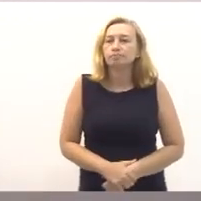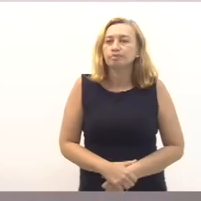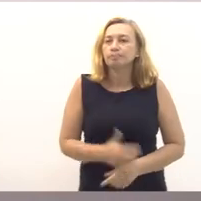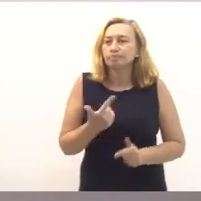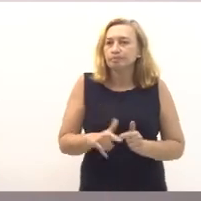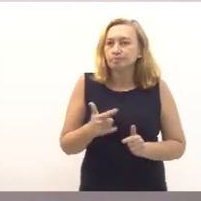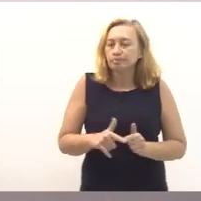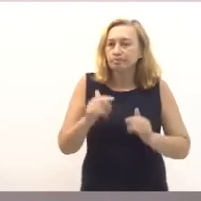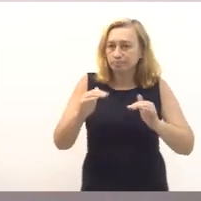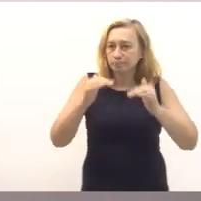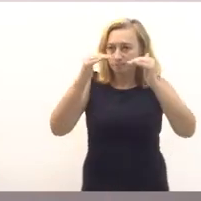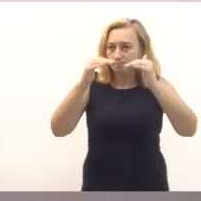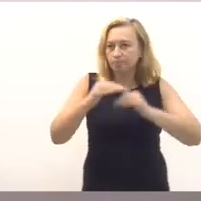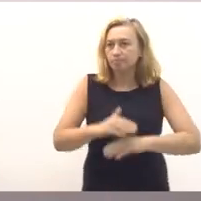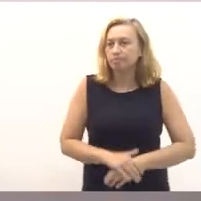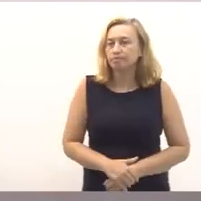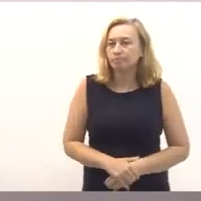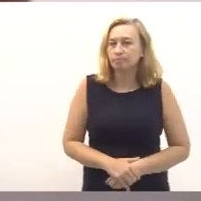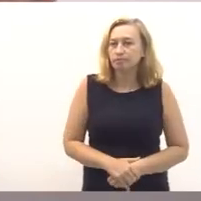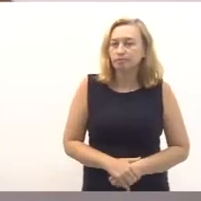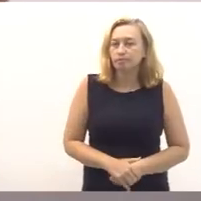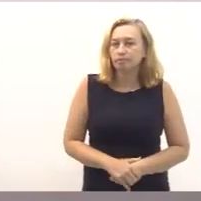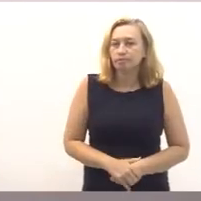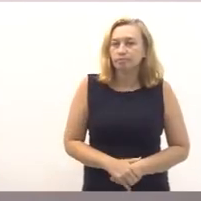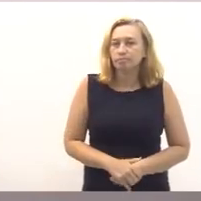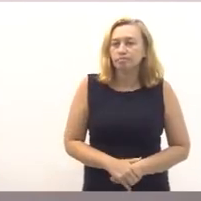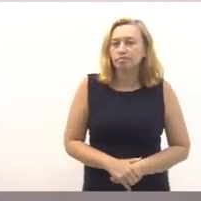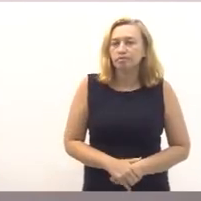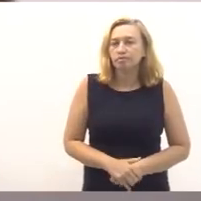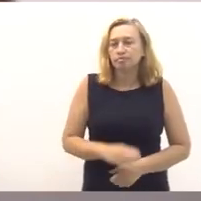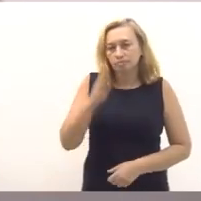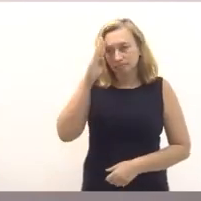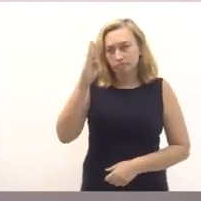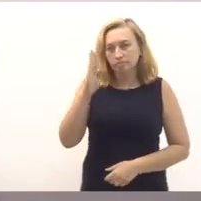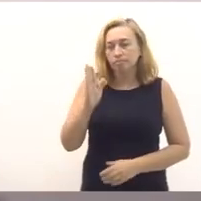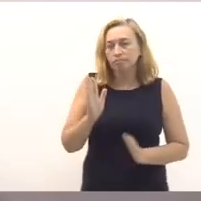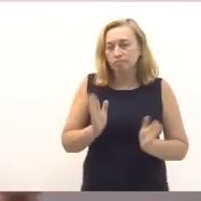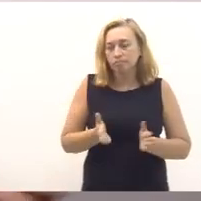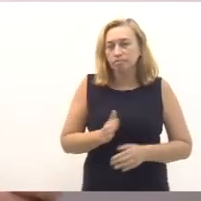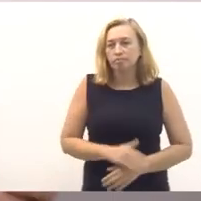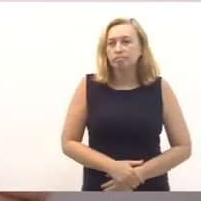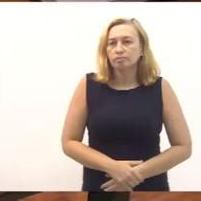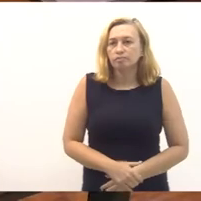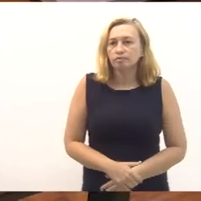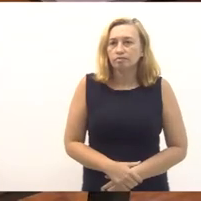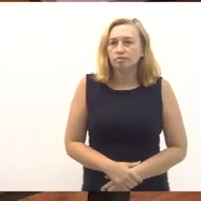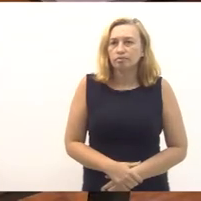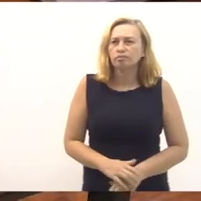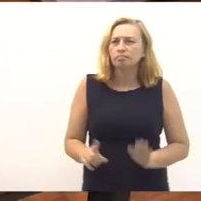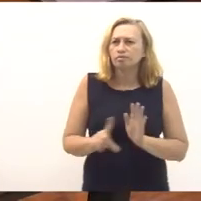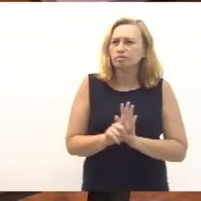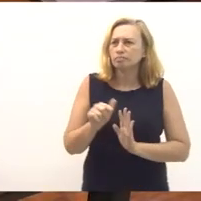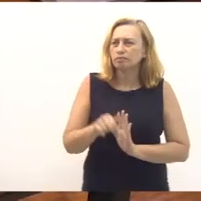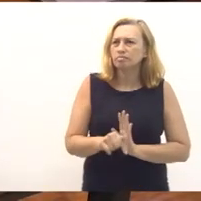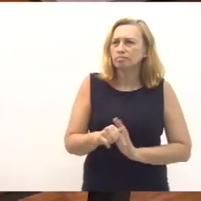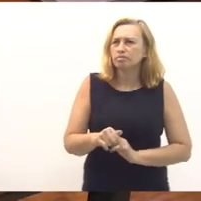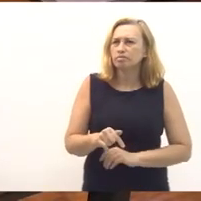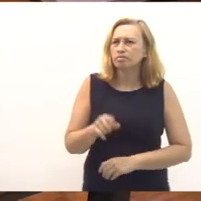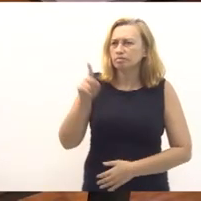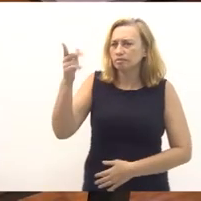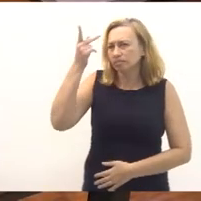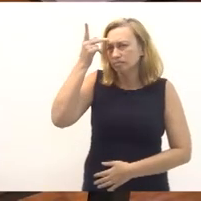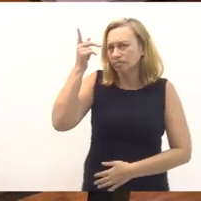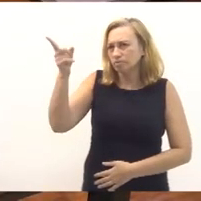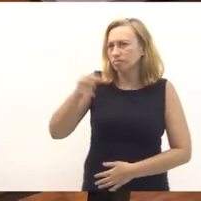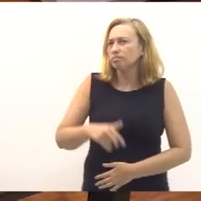e o problema vem do topo o nosso problema principalmente na atualidade vendo todo você tá fazendo veio aqui no mandato até tando lá